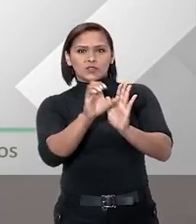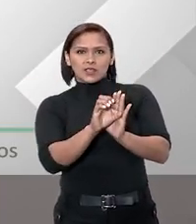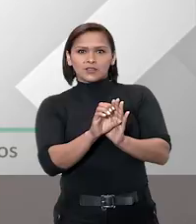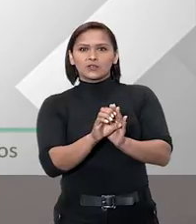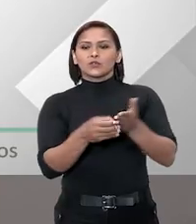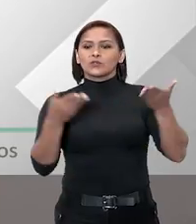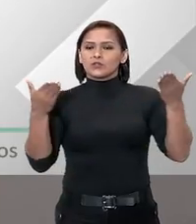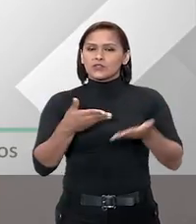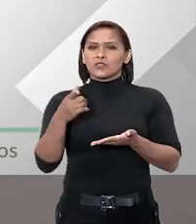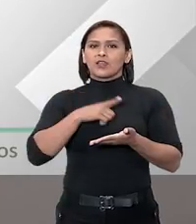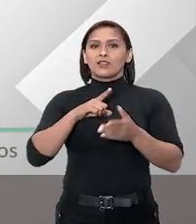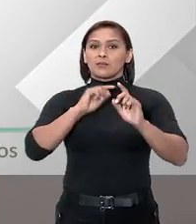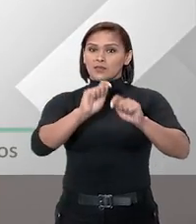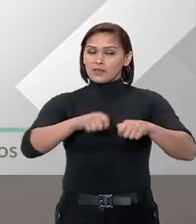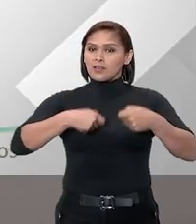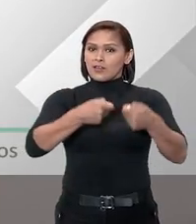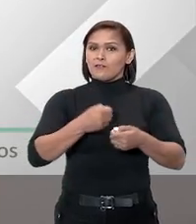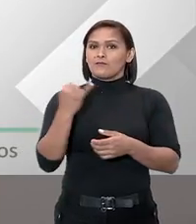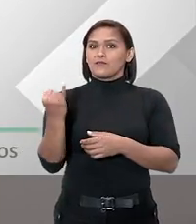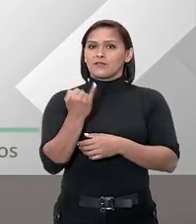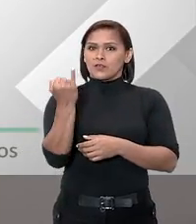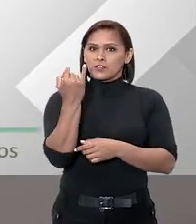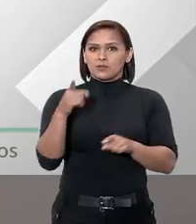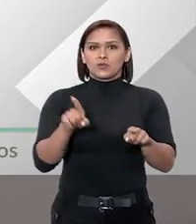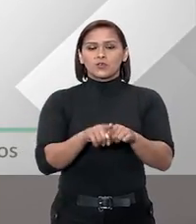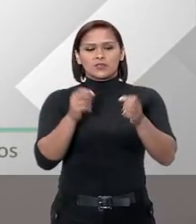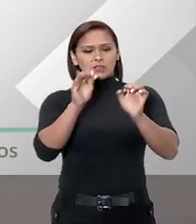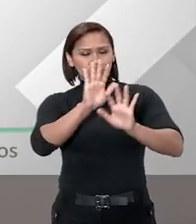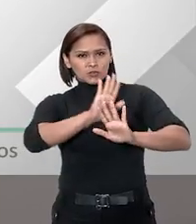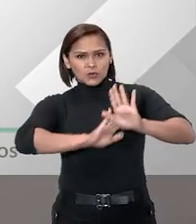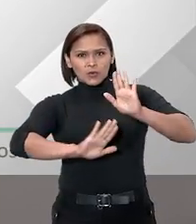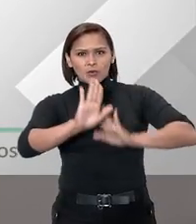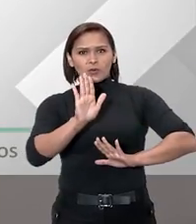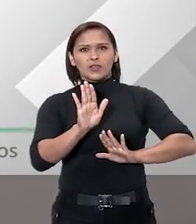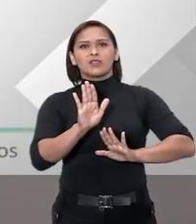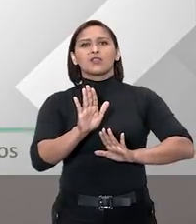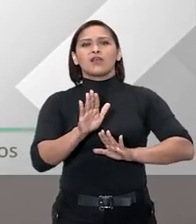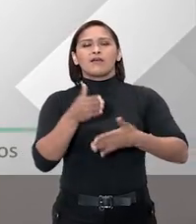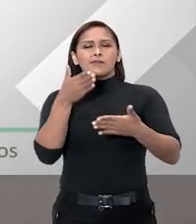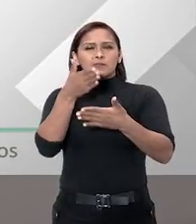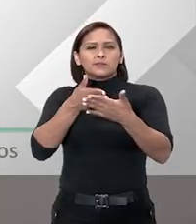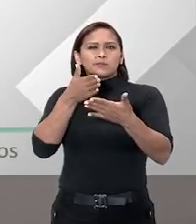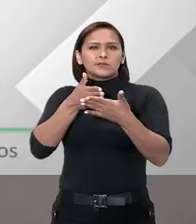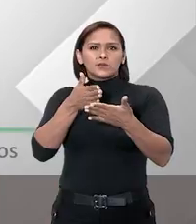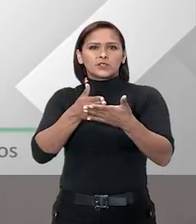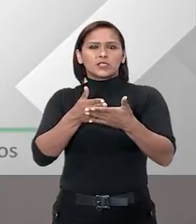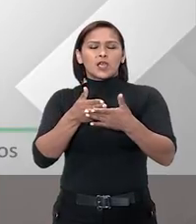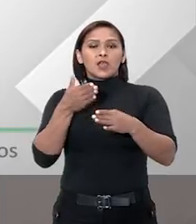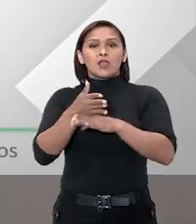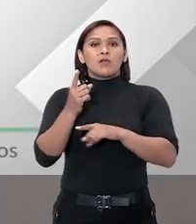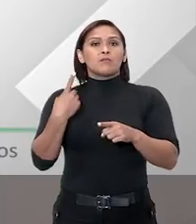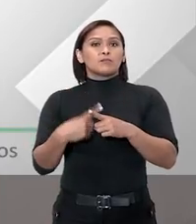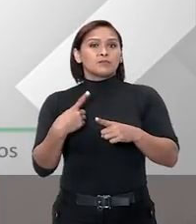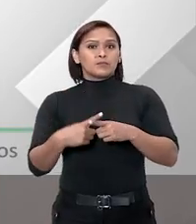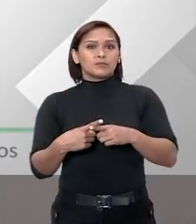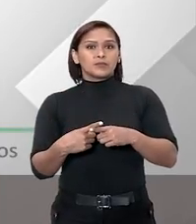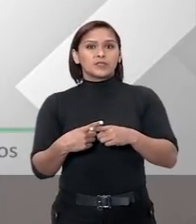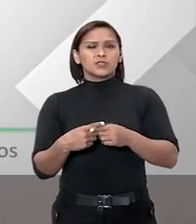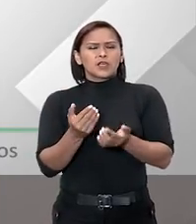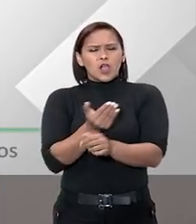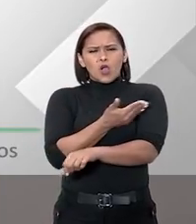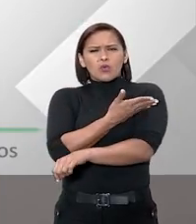estatuto, mas ela reforça essa importância de zelar por intervenções, porque a gente está